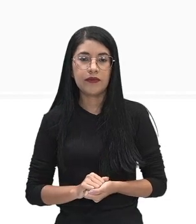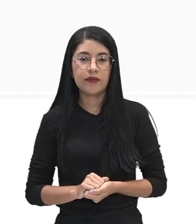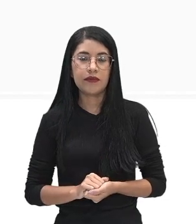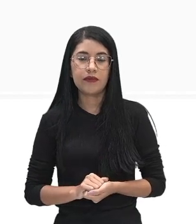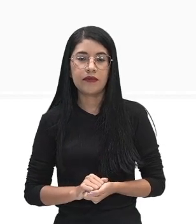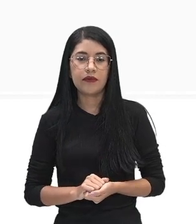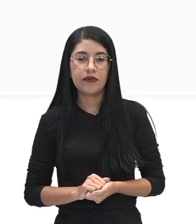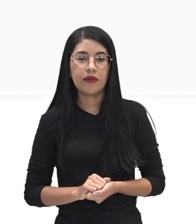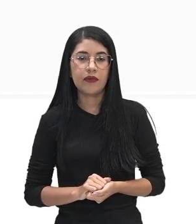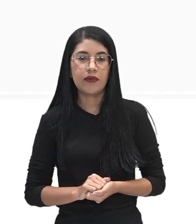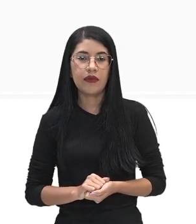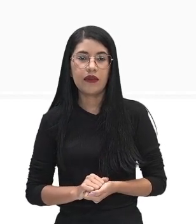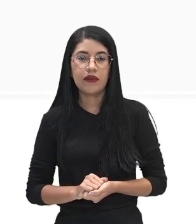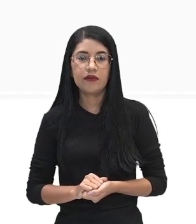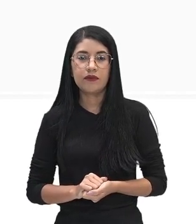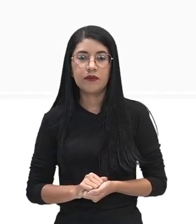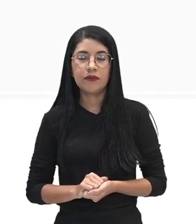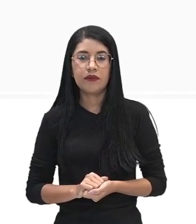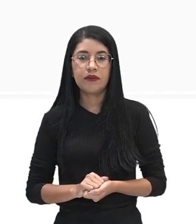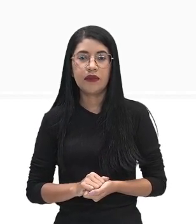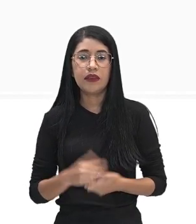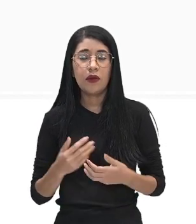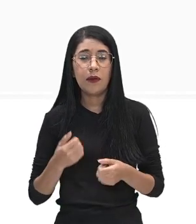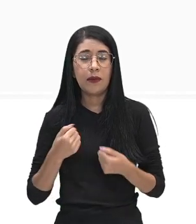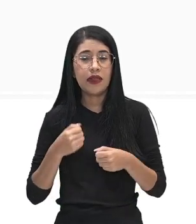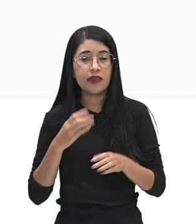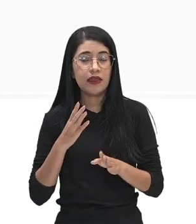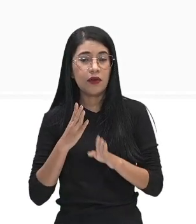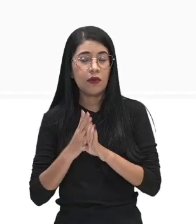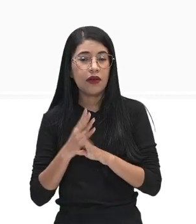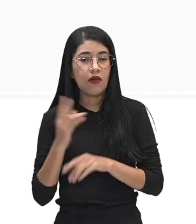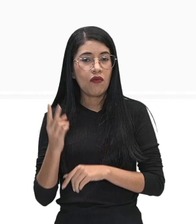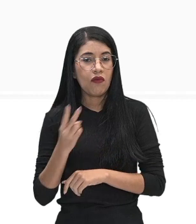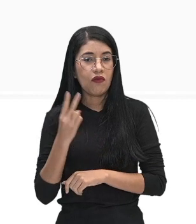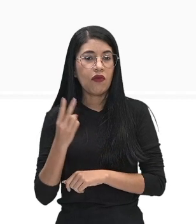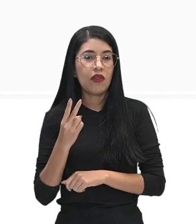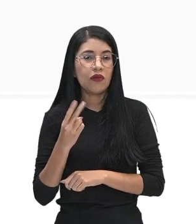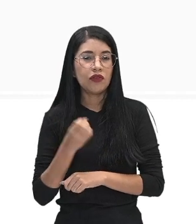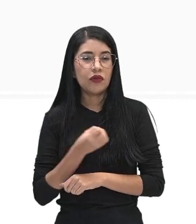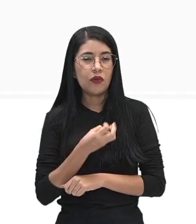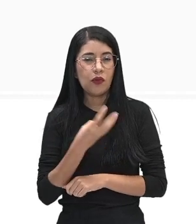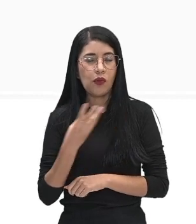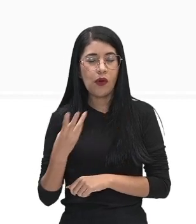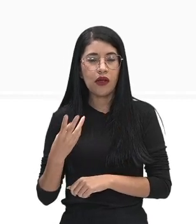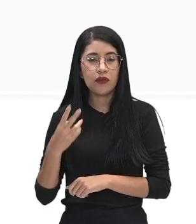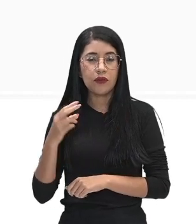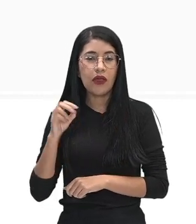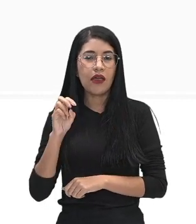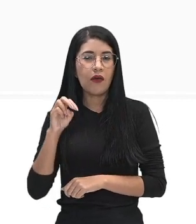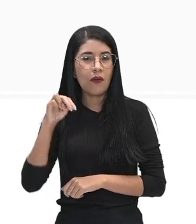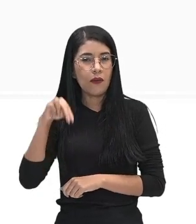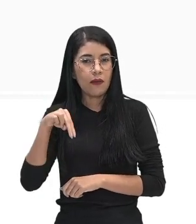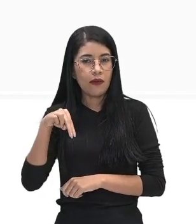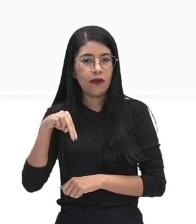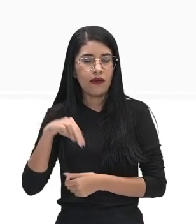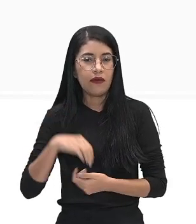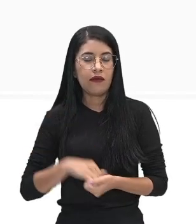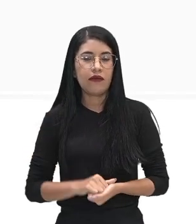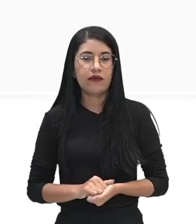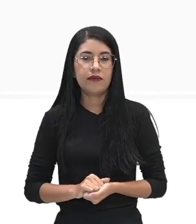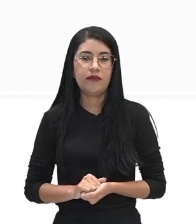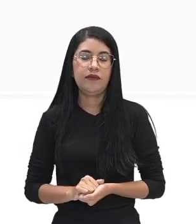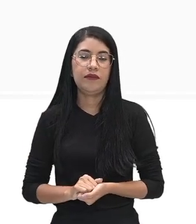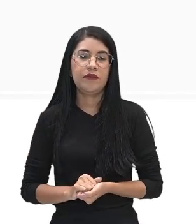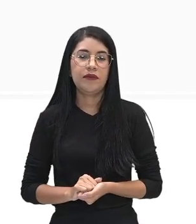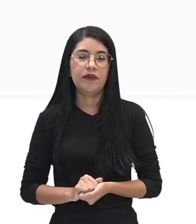que ele quer? Ele quer a quantidade de portadores de carga, ele quer que eu encontre o N. E aí